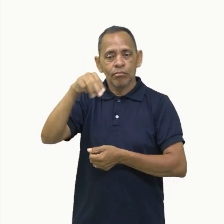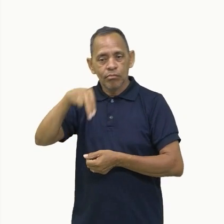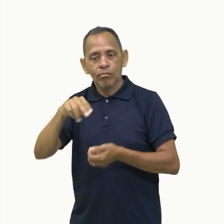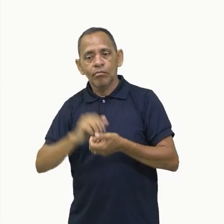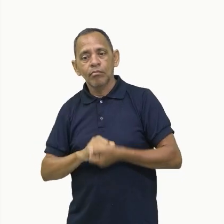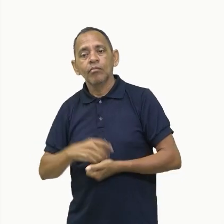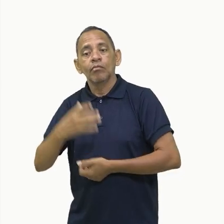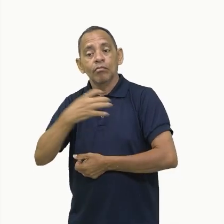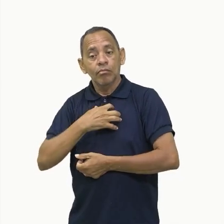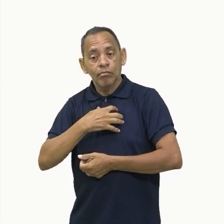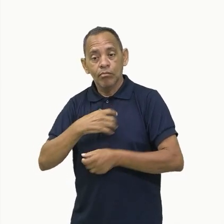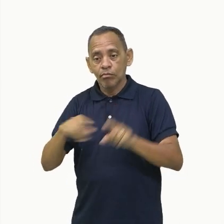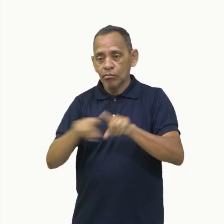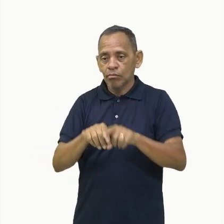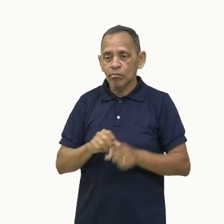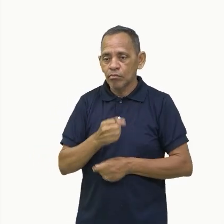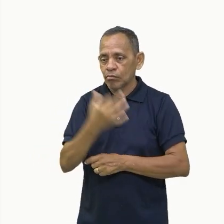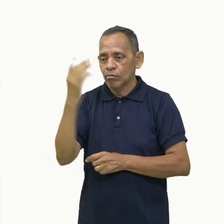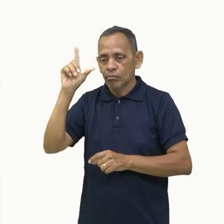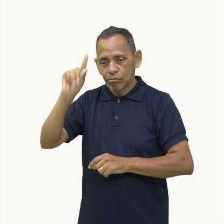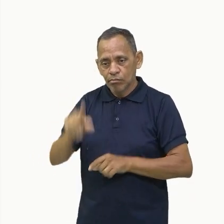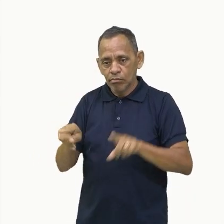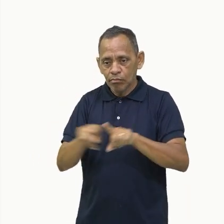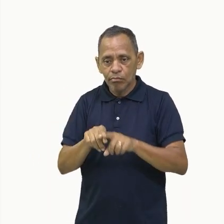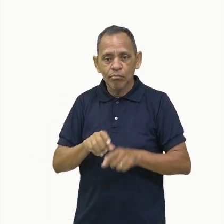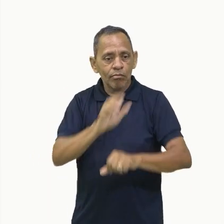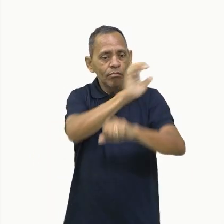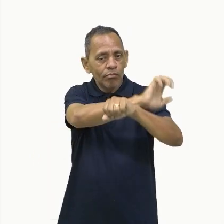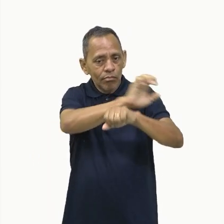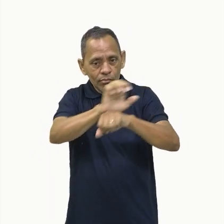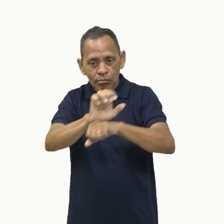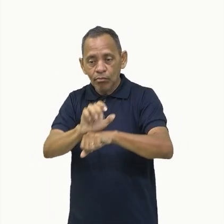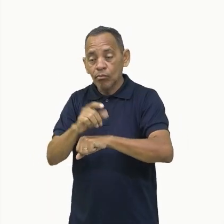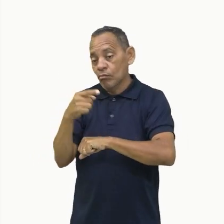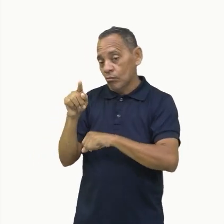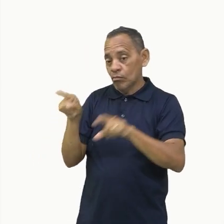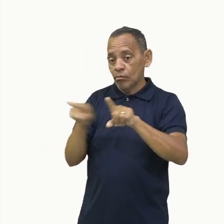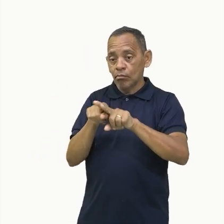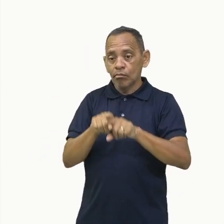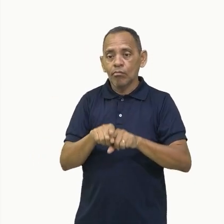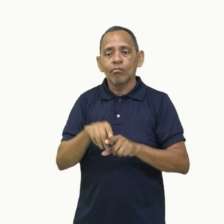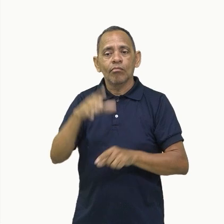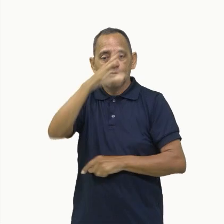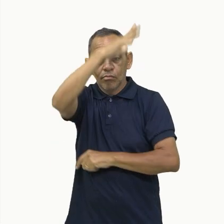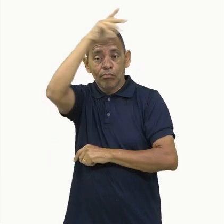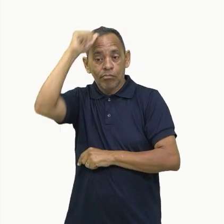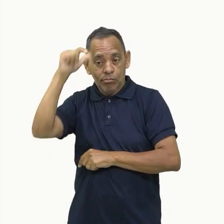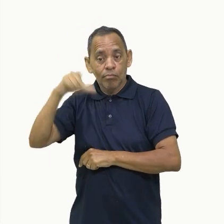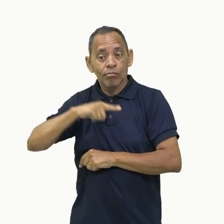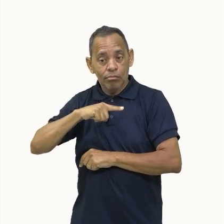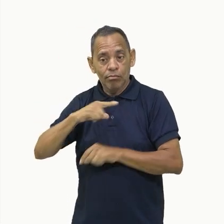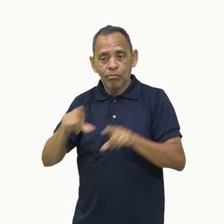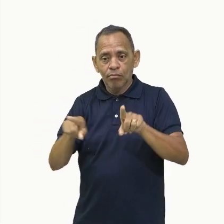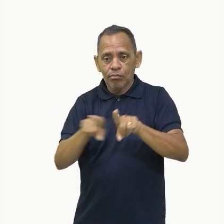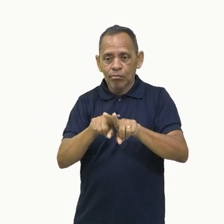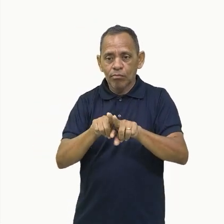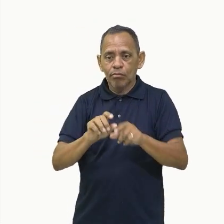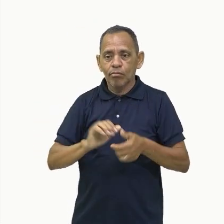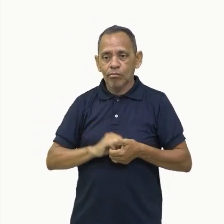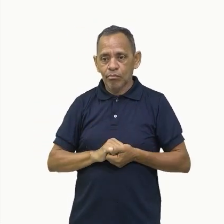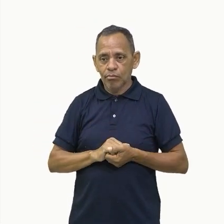E em menor quantidade a gente observa os outros estados e o Amazonas está aqui, neste meio, né?